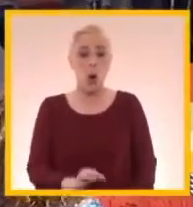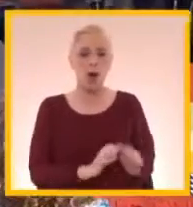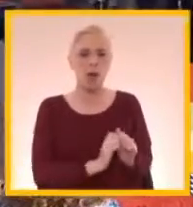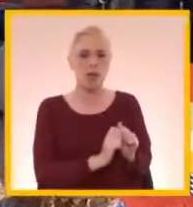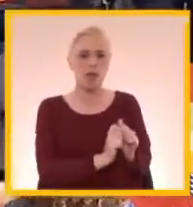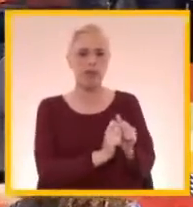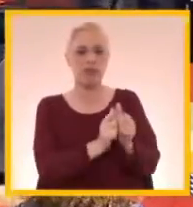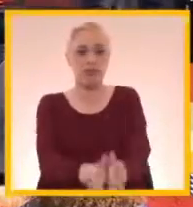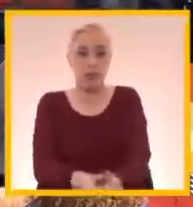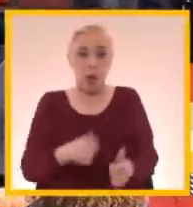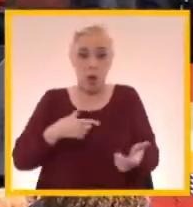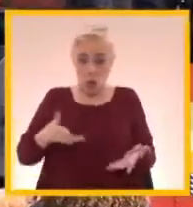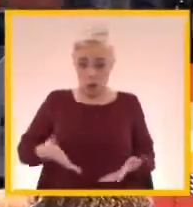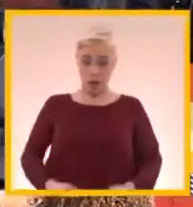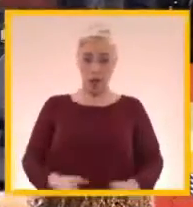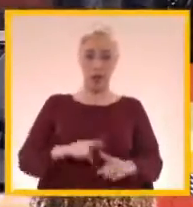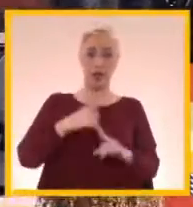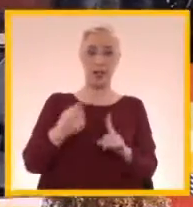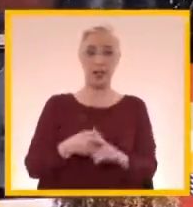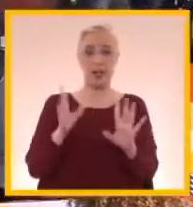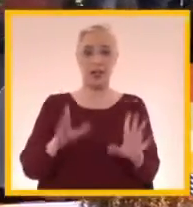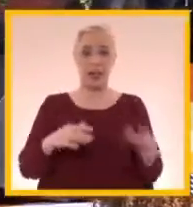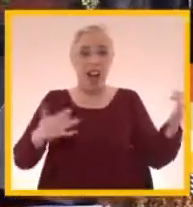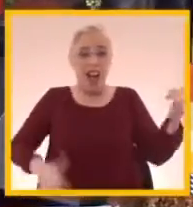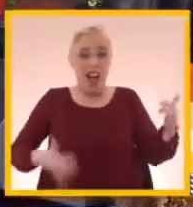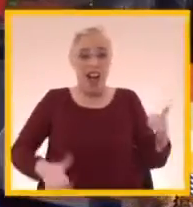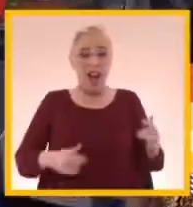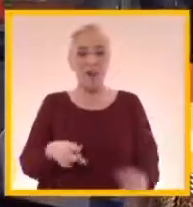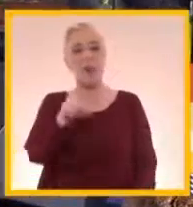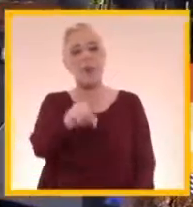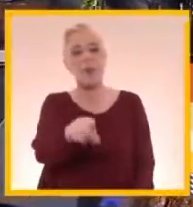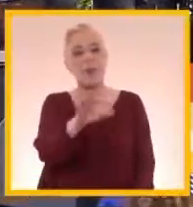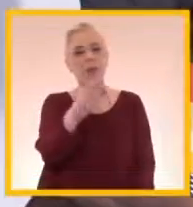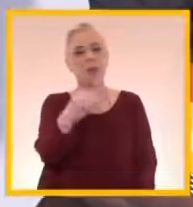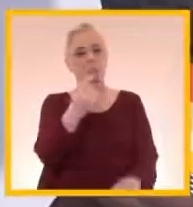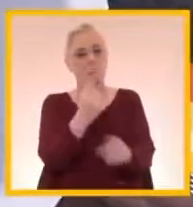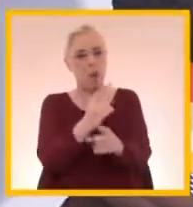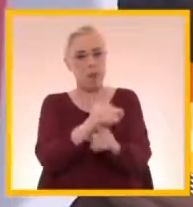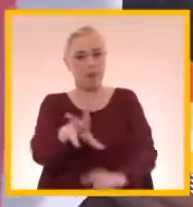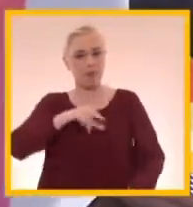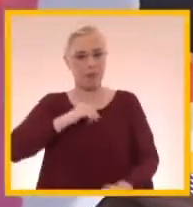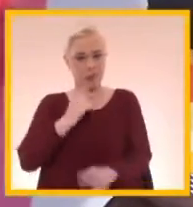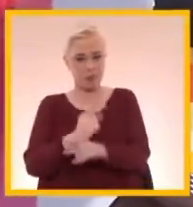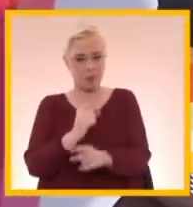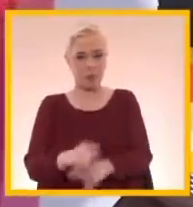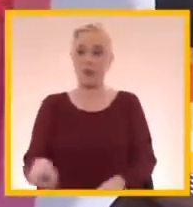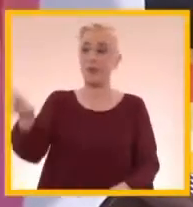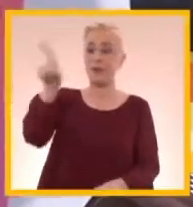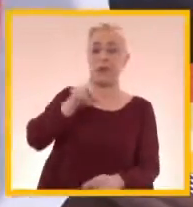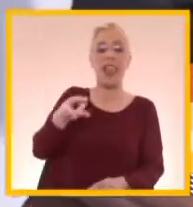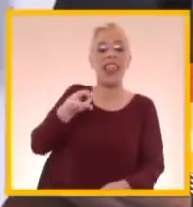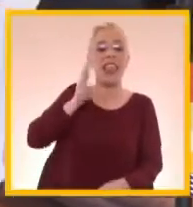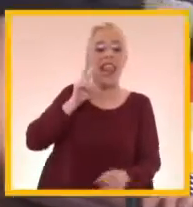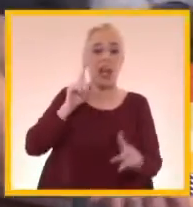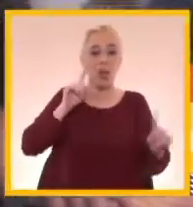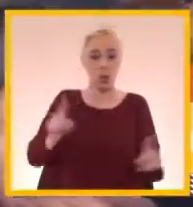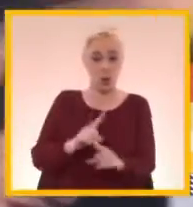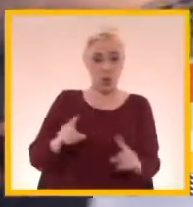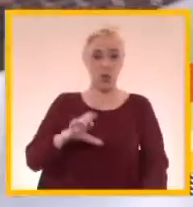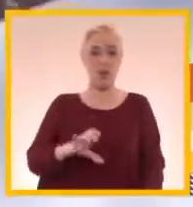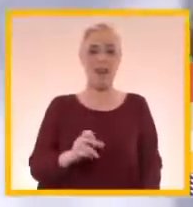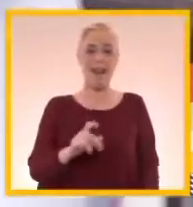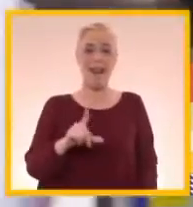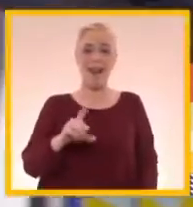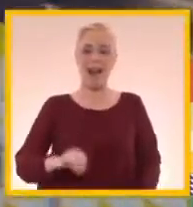em que eu nasci. Ah, boa. Já viste, já vocês andavam no rock and roll. O francês a mesma coisa. Bem-vindo, bom dia. E o meu diretor musical, o